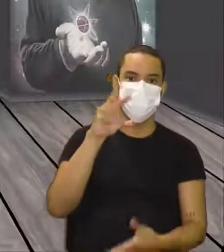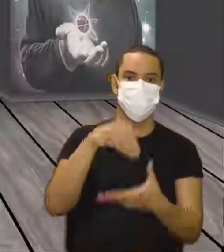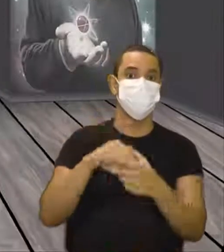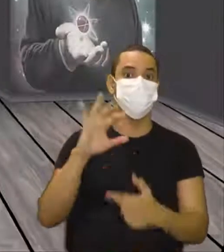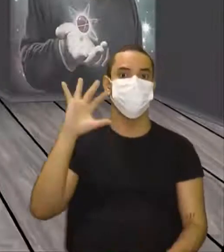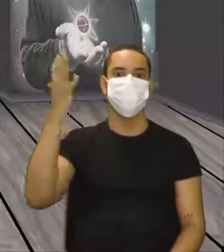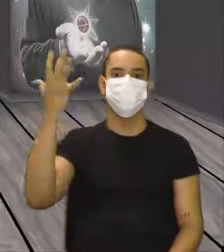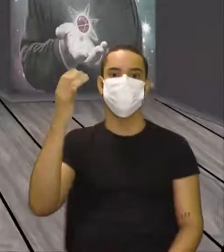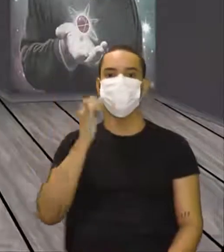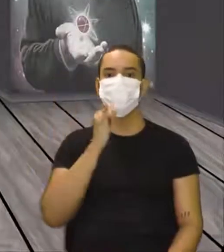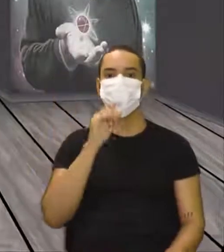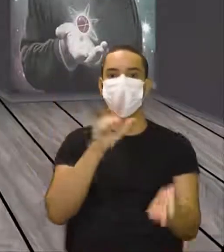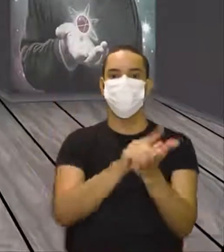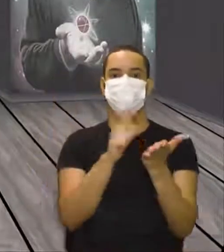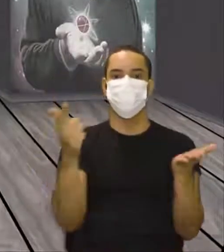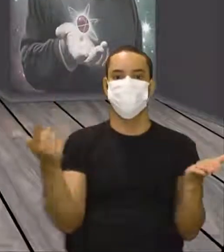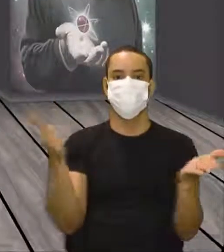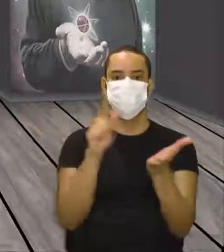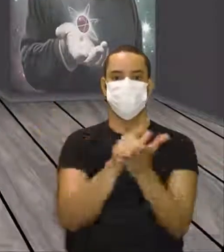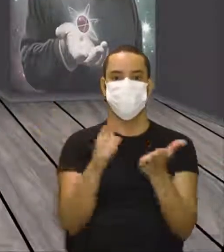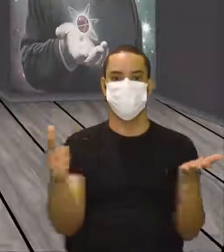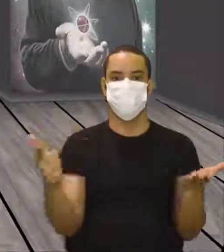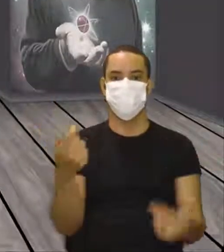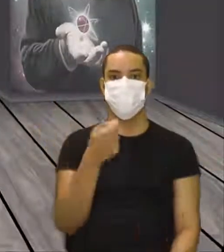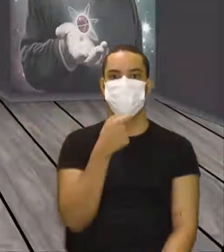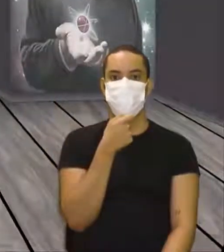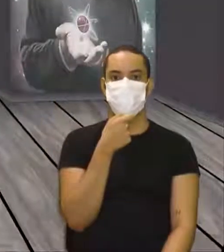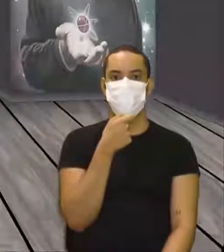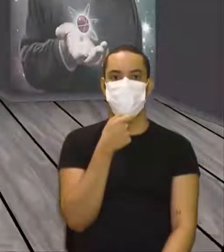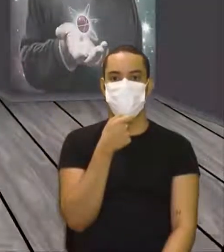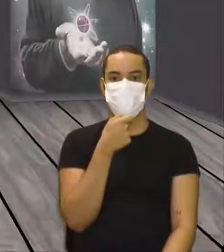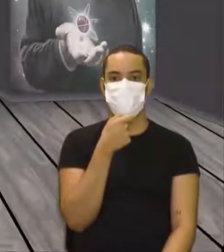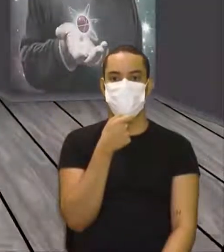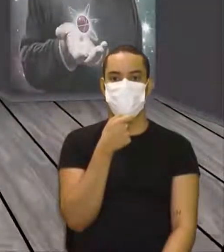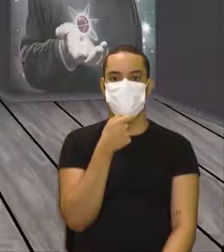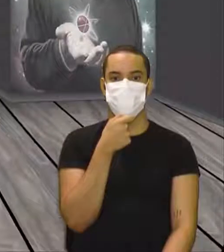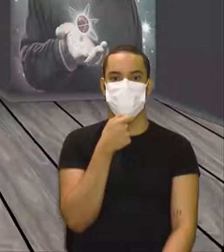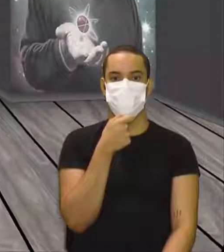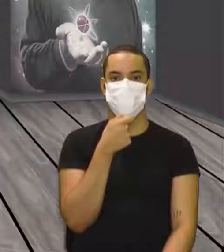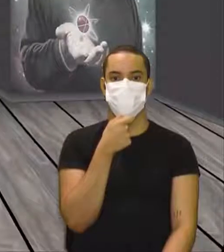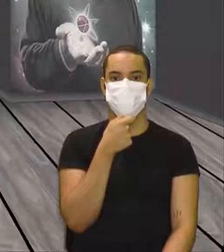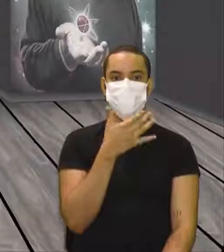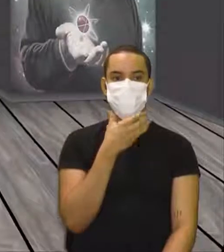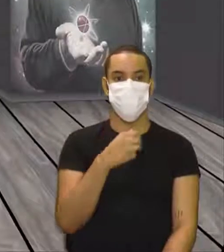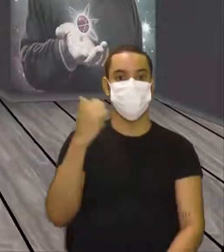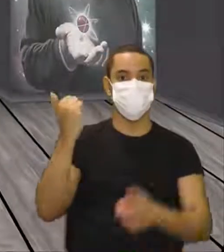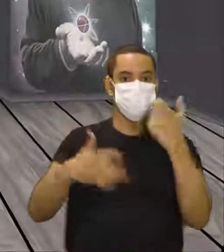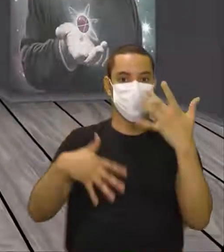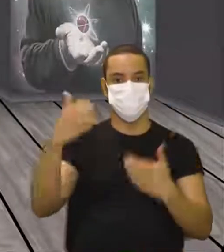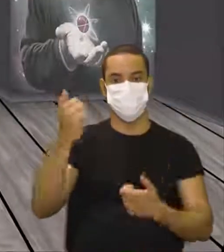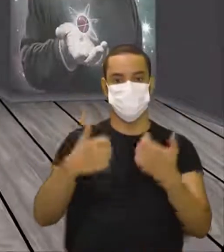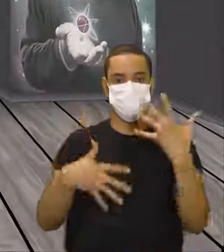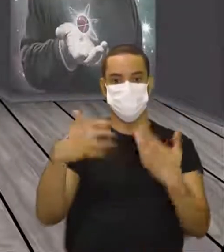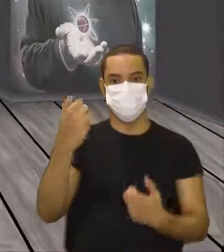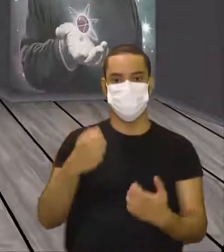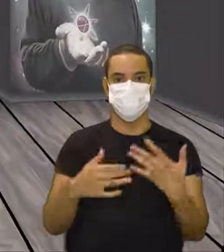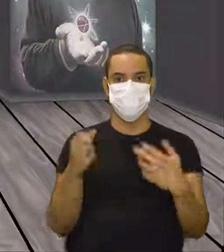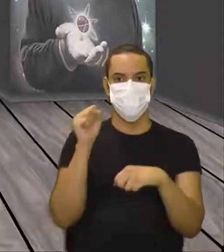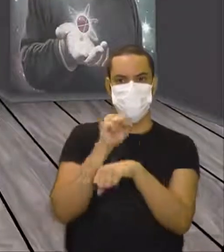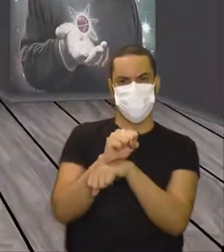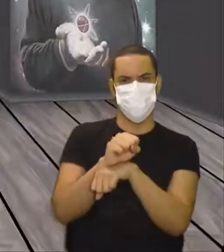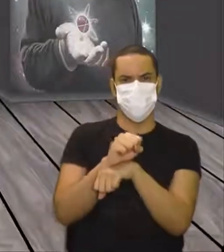viu o jornal? Às vezes a pessoa está falando aqui, a imagem está lá, daí parece que o jornalista está lá, passa alguns segundos parado.